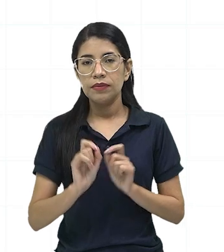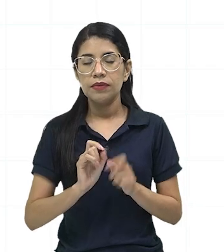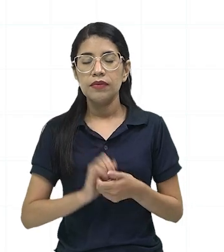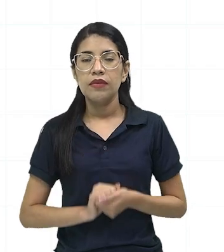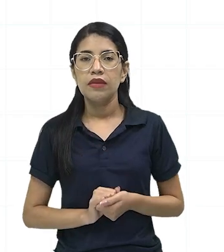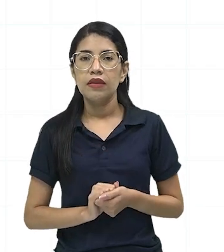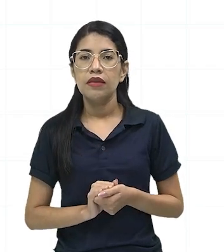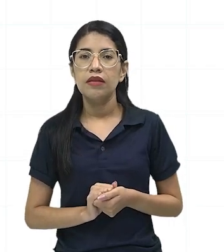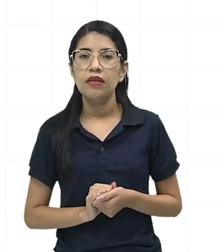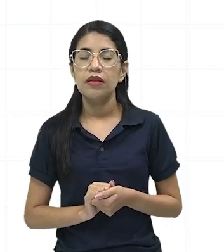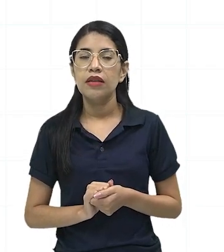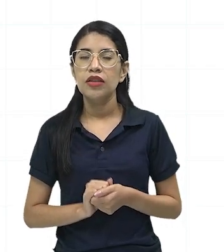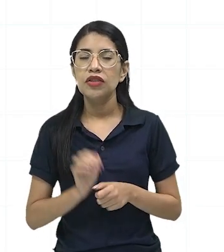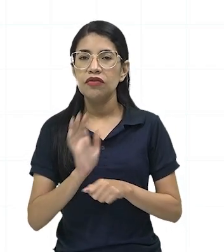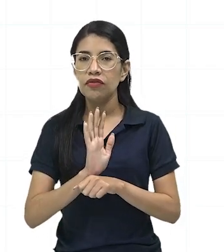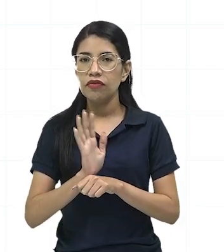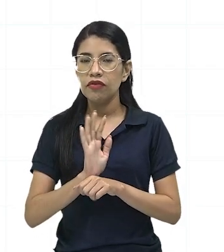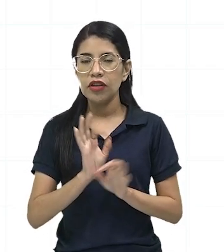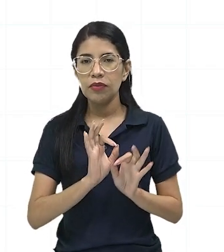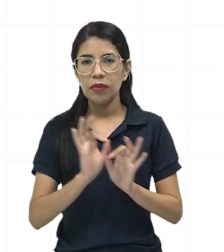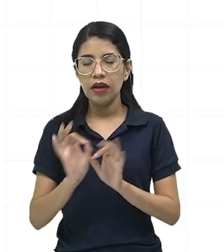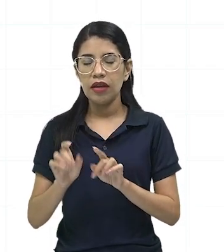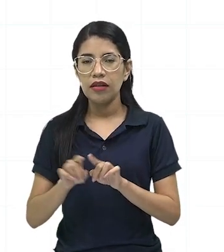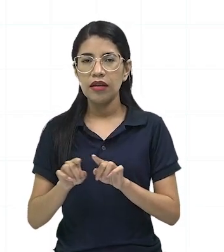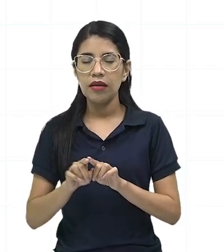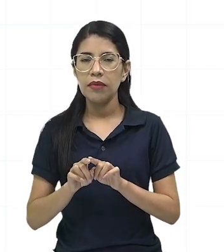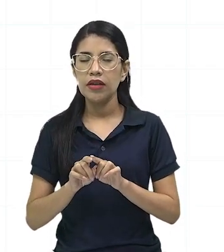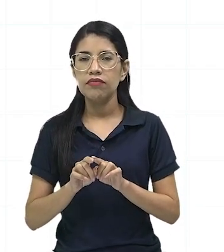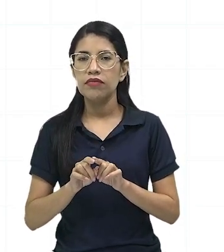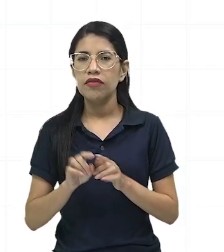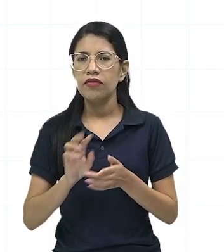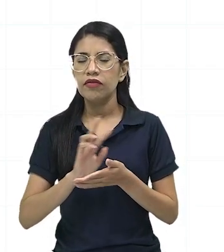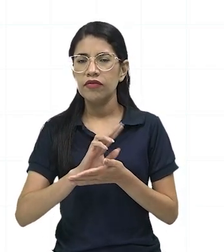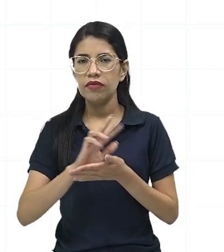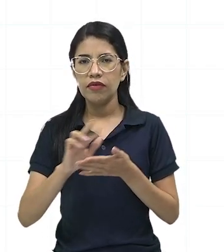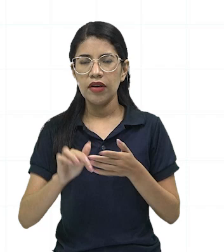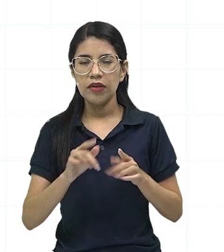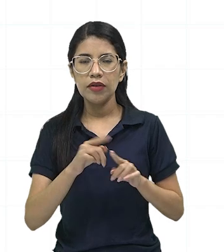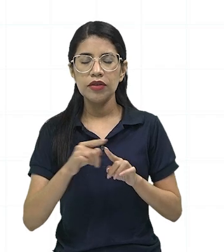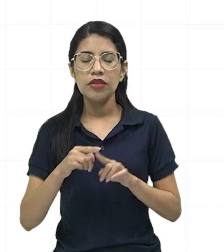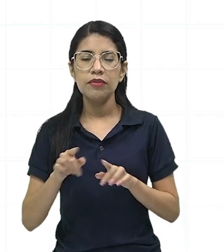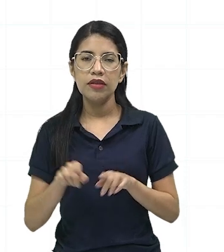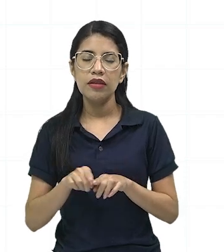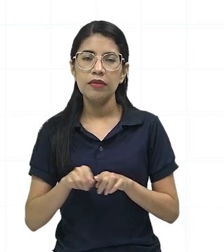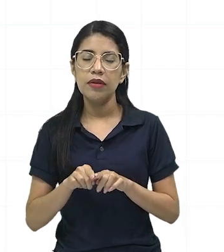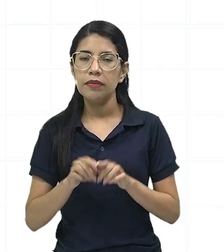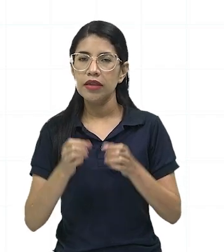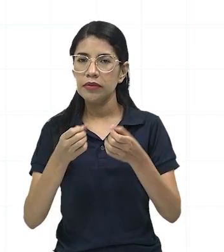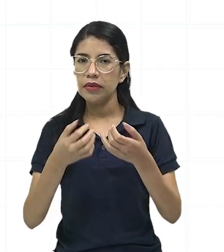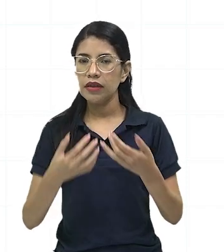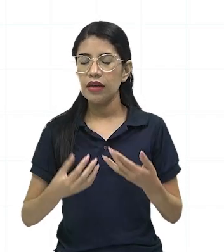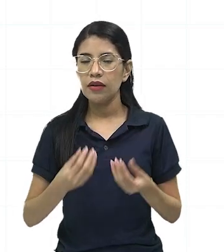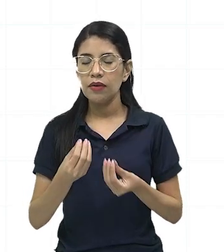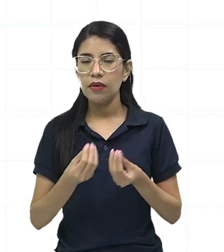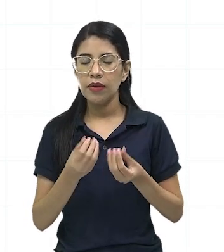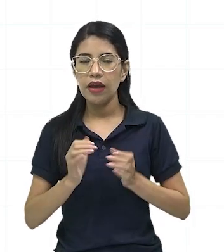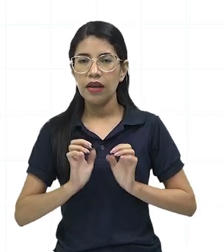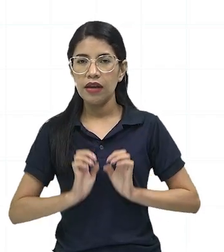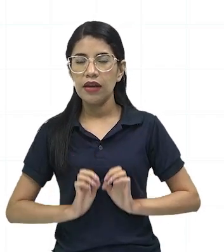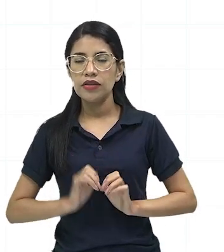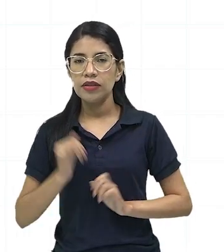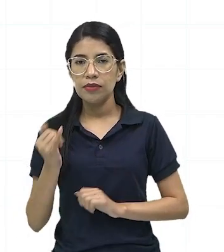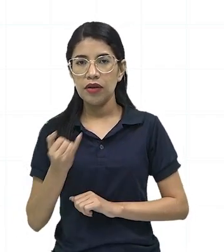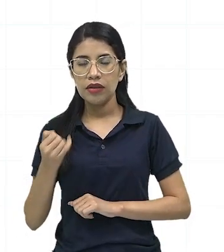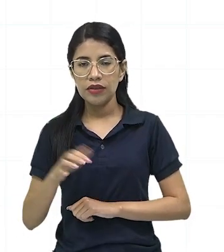de obras, filmes, séries, documentários que ajudam a falar sobre como a ética é importante no